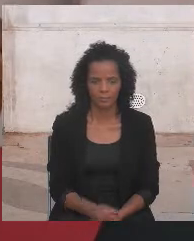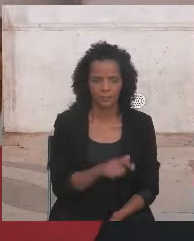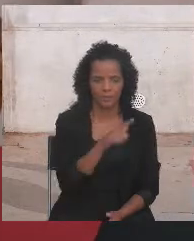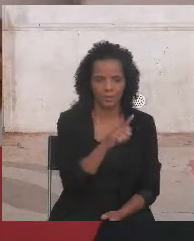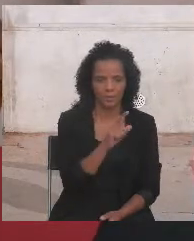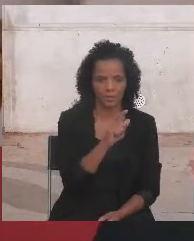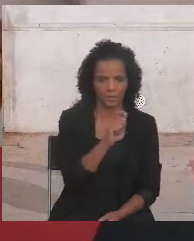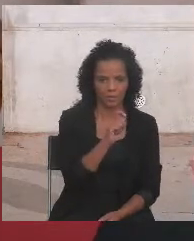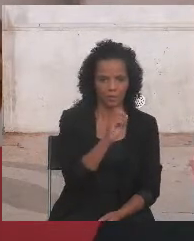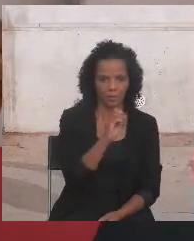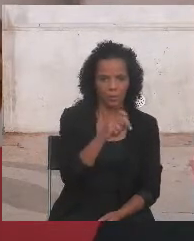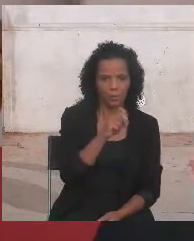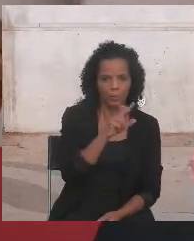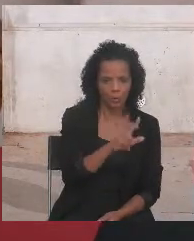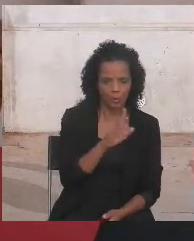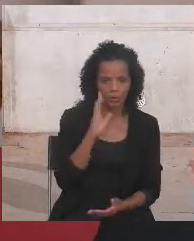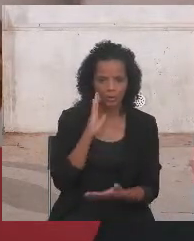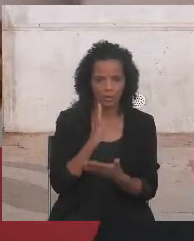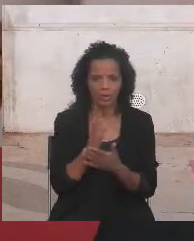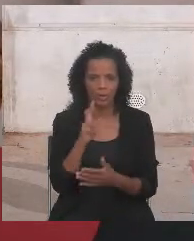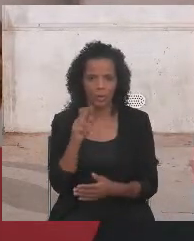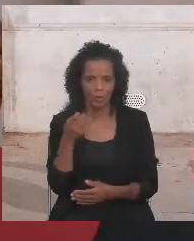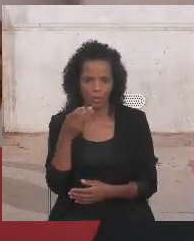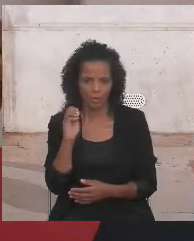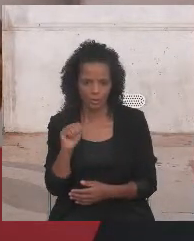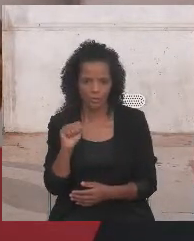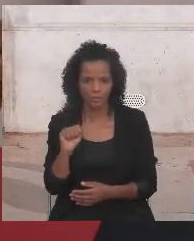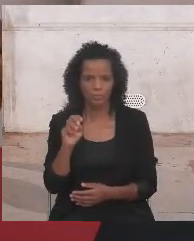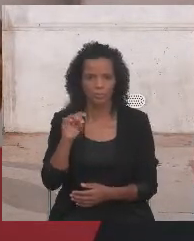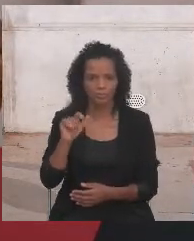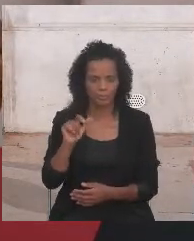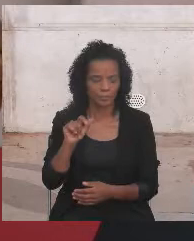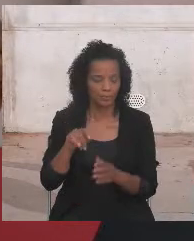Leonor Samara Rosas, Bloco de Esquerda.